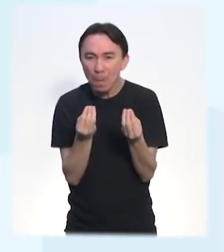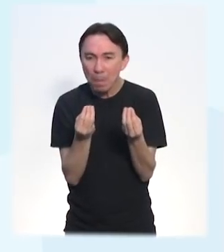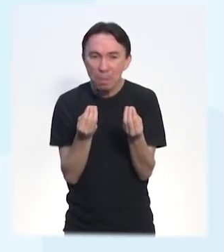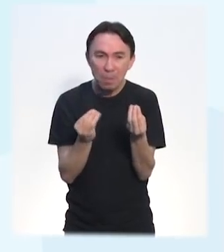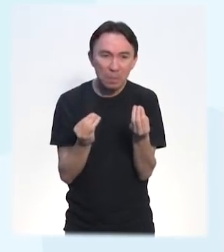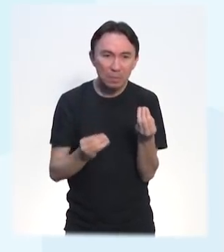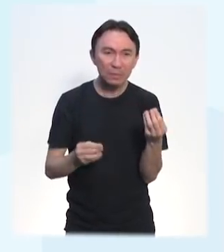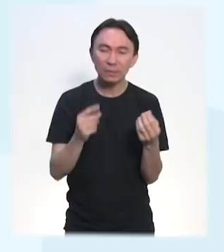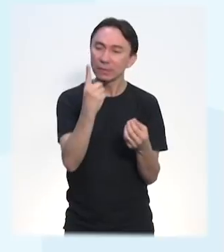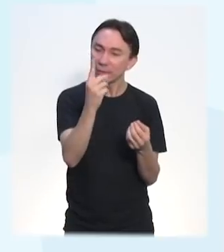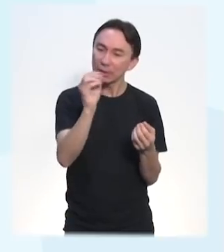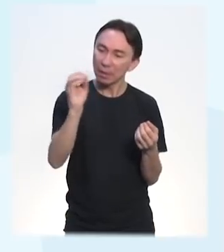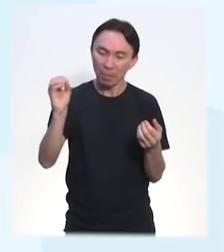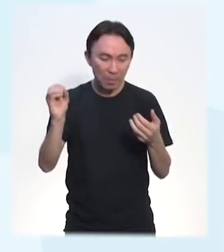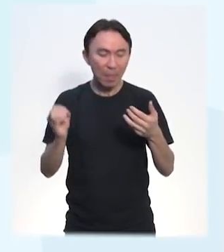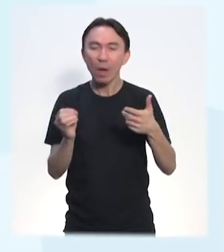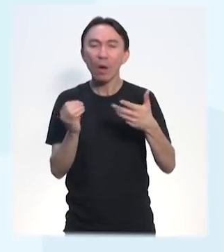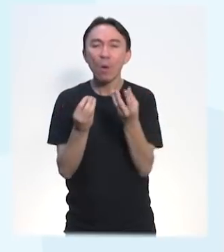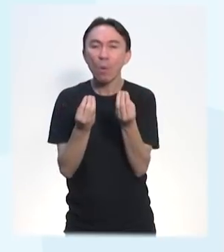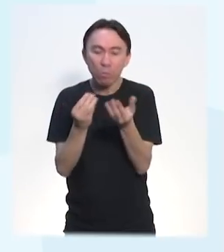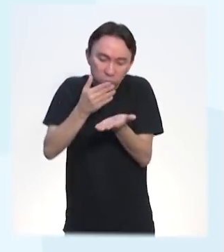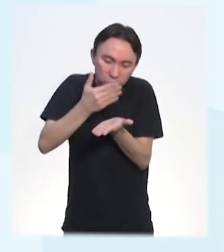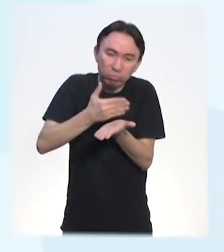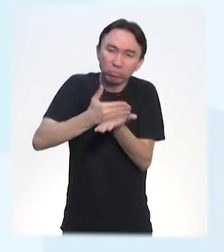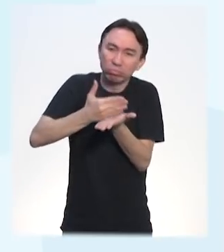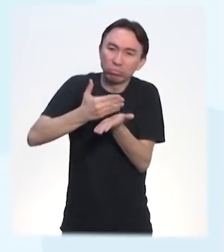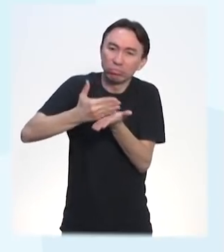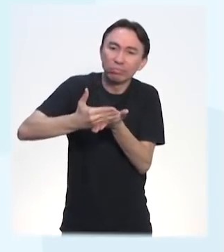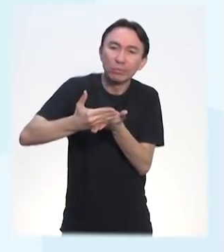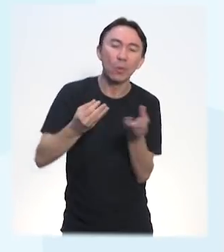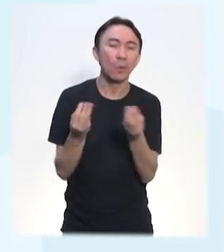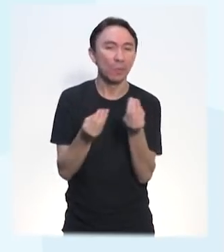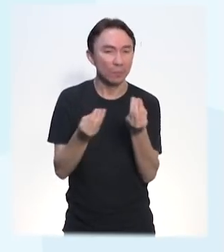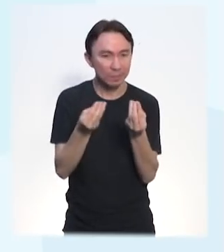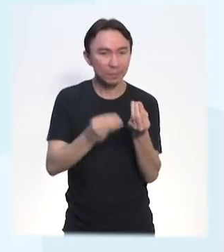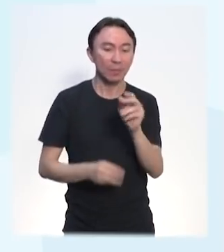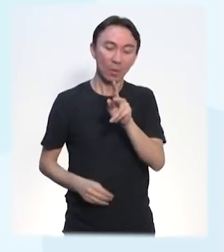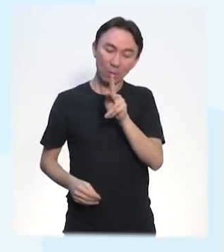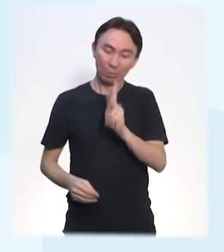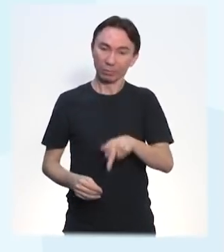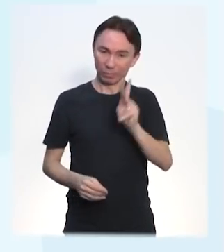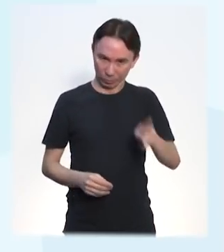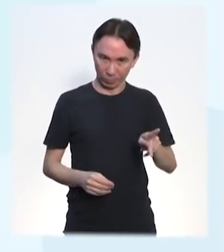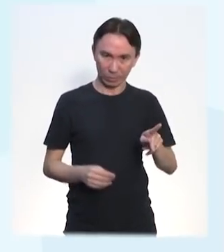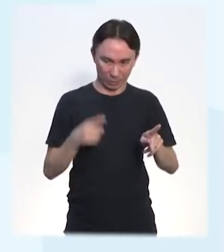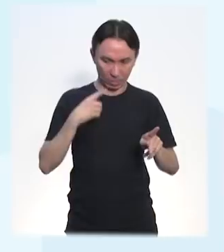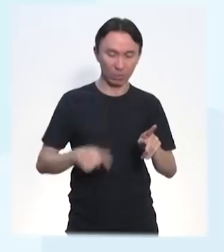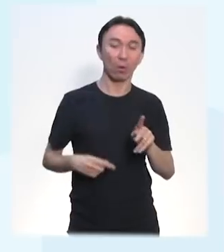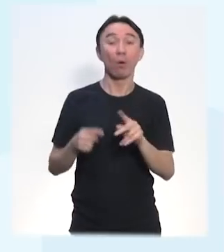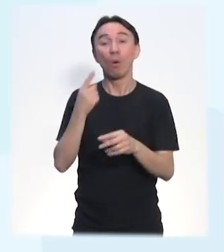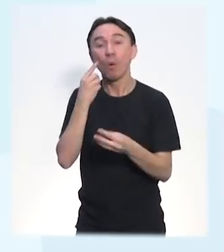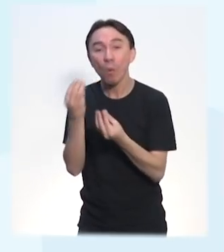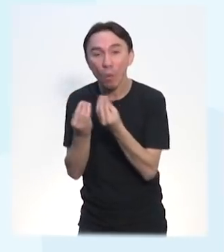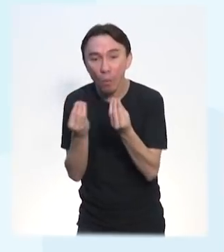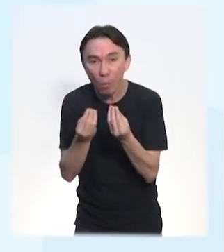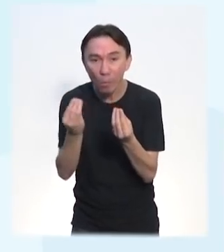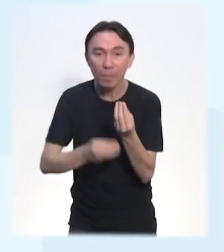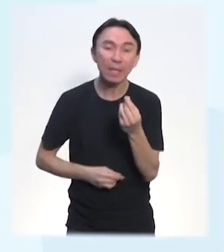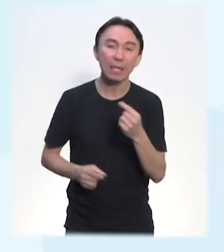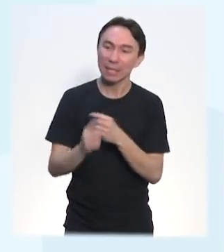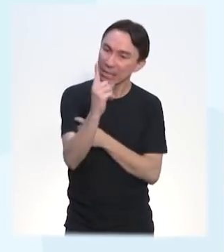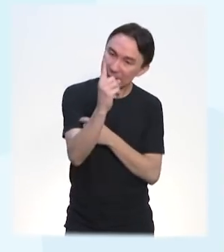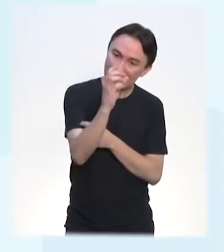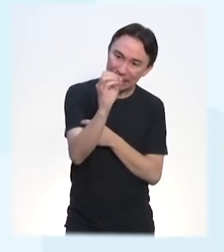professor deverá identificar os seguintes níveis para pontuação. Então, 100 pontos corresponde a 100%